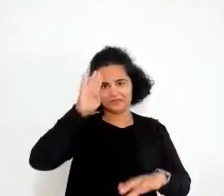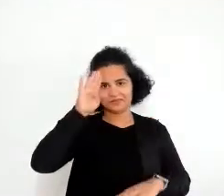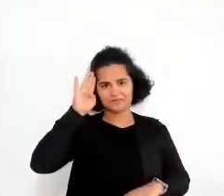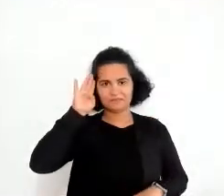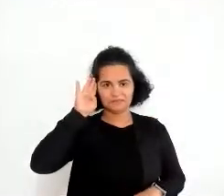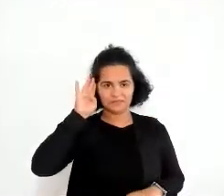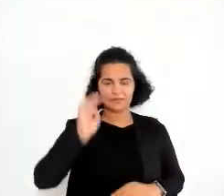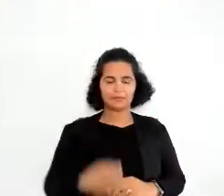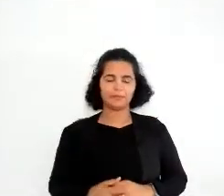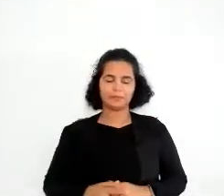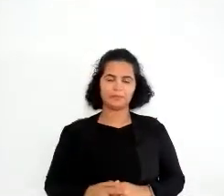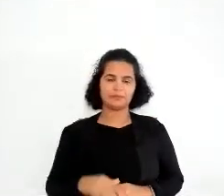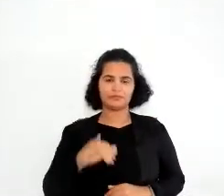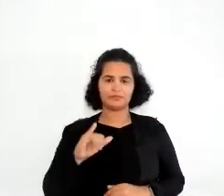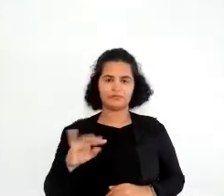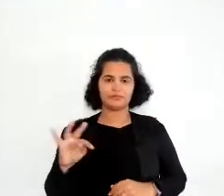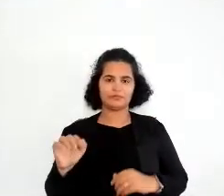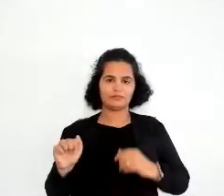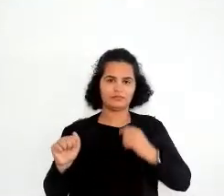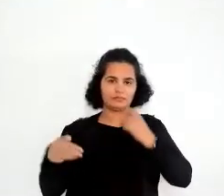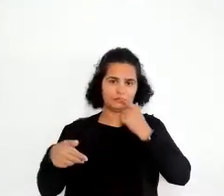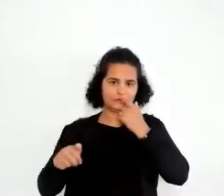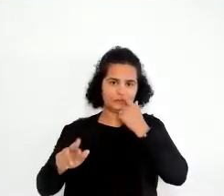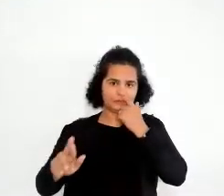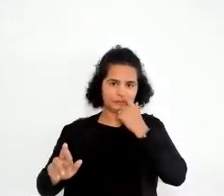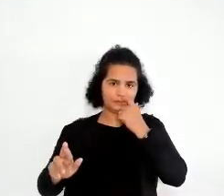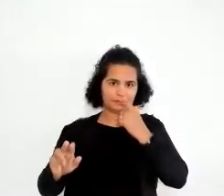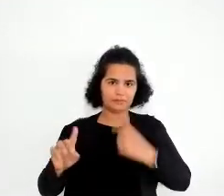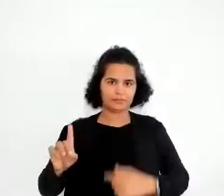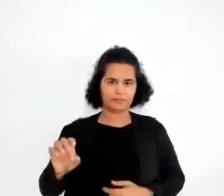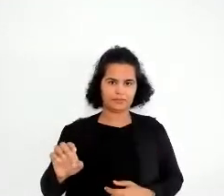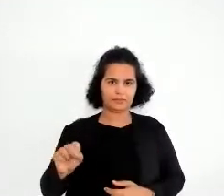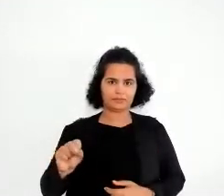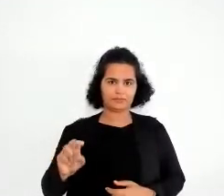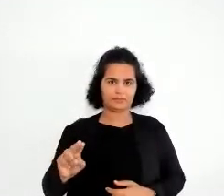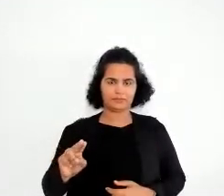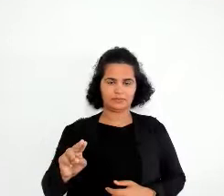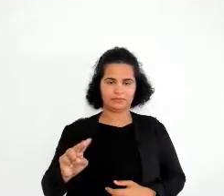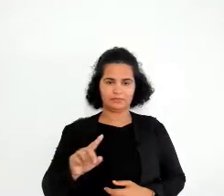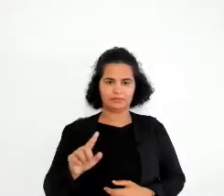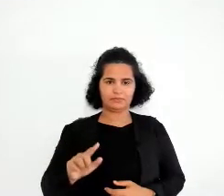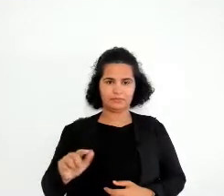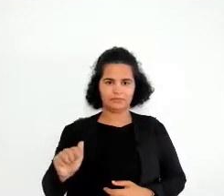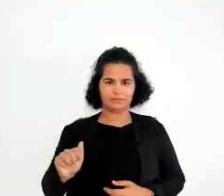Itamar de Souza, que na minha adolescência dividi com ele